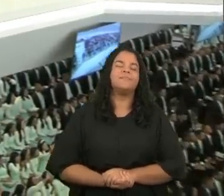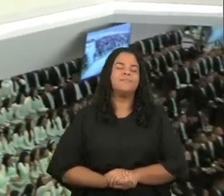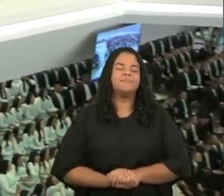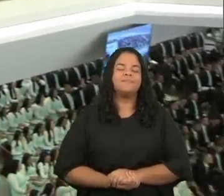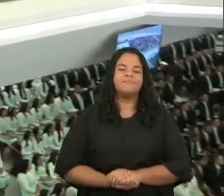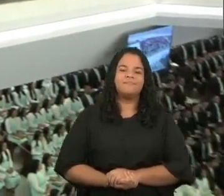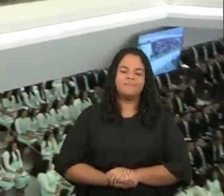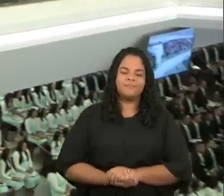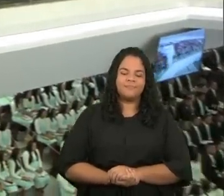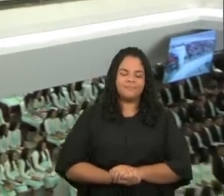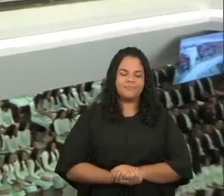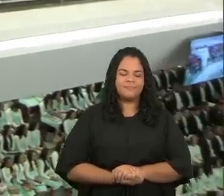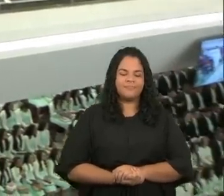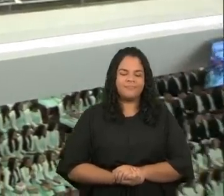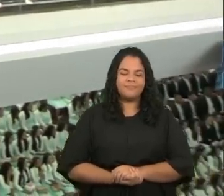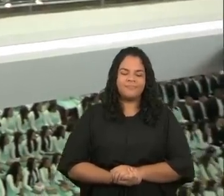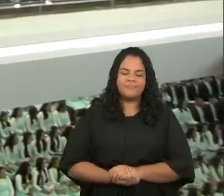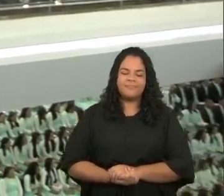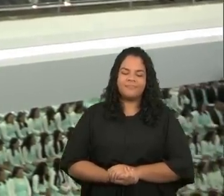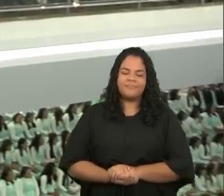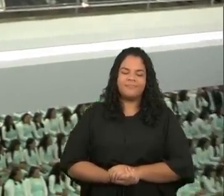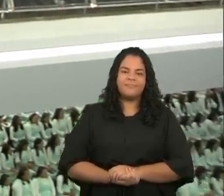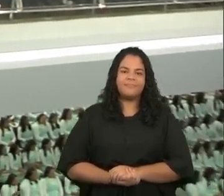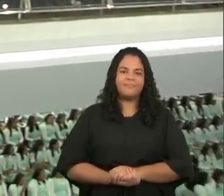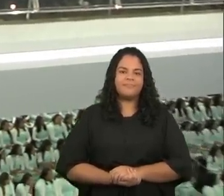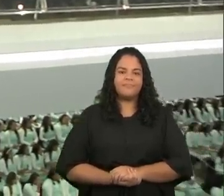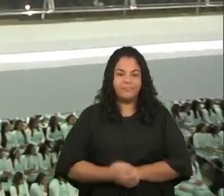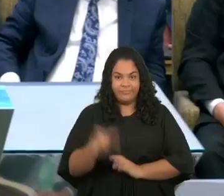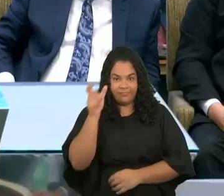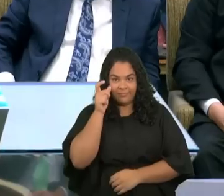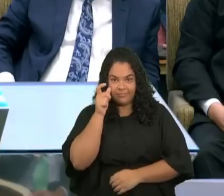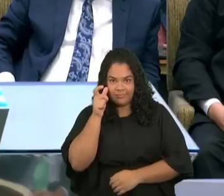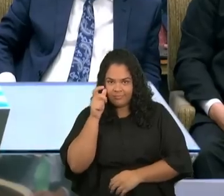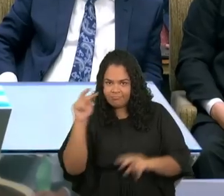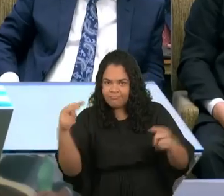Está só começando. Preste atenção à palavra.